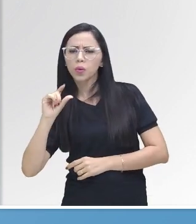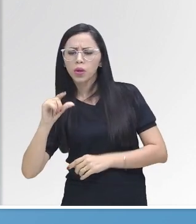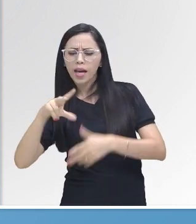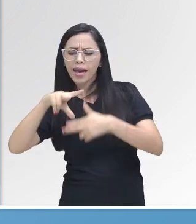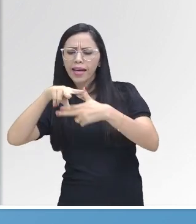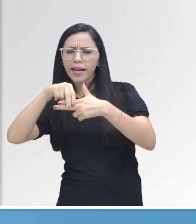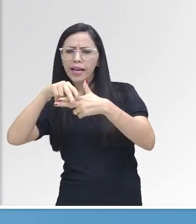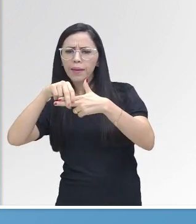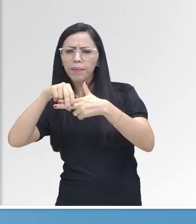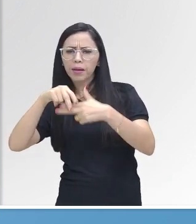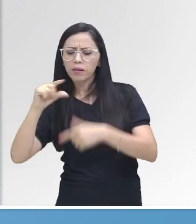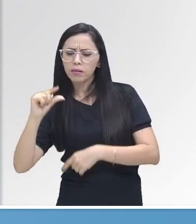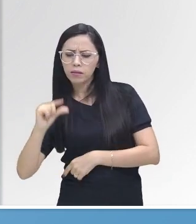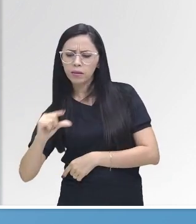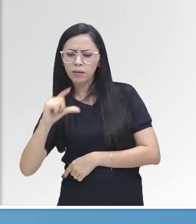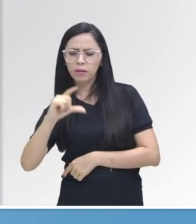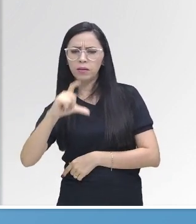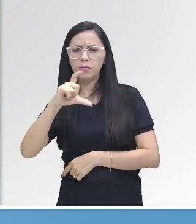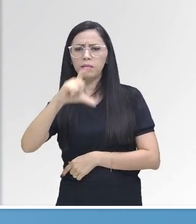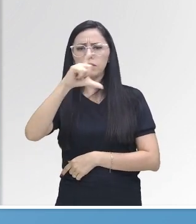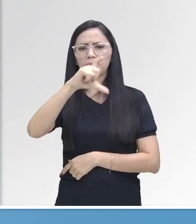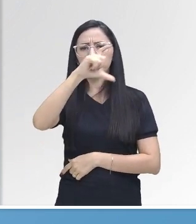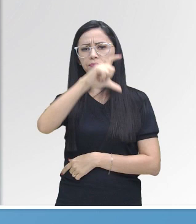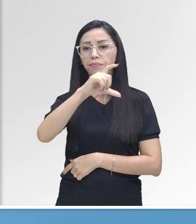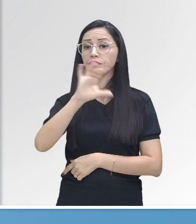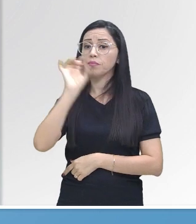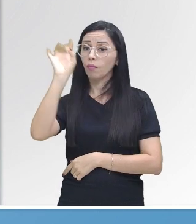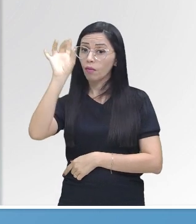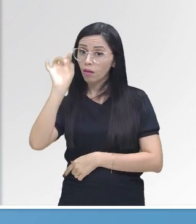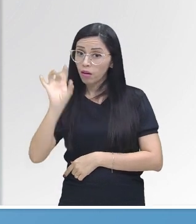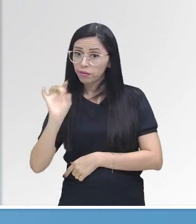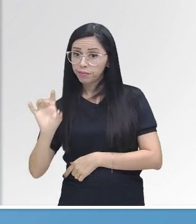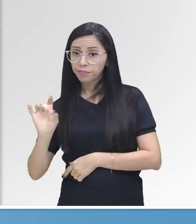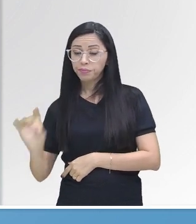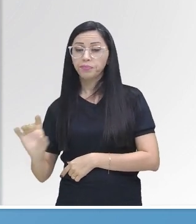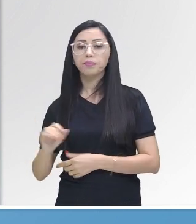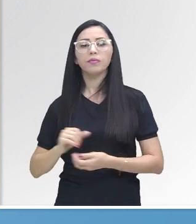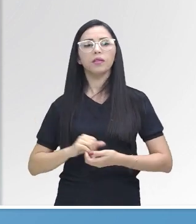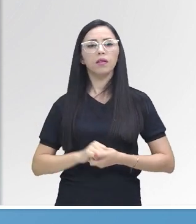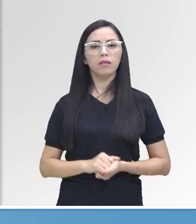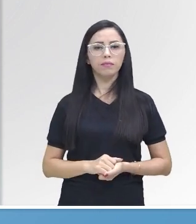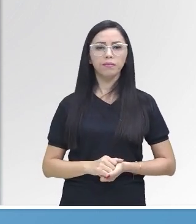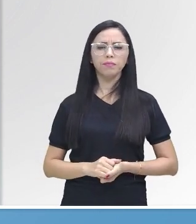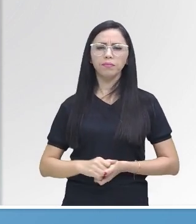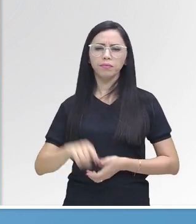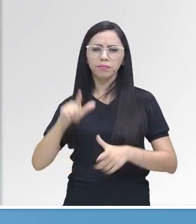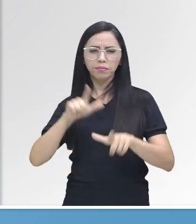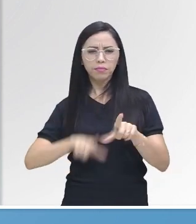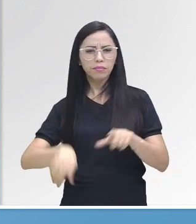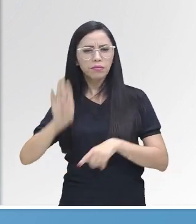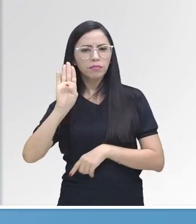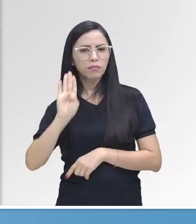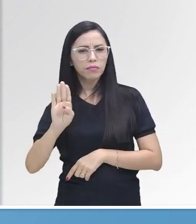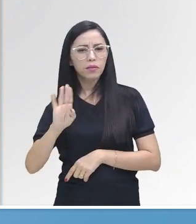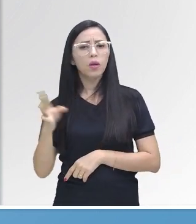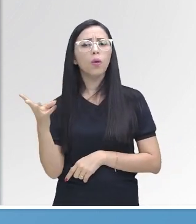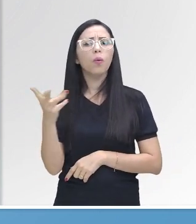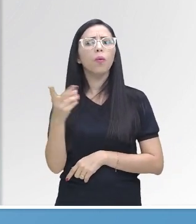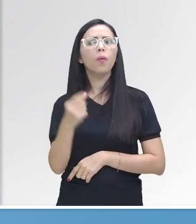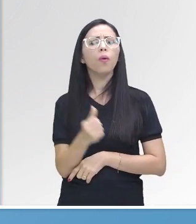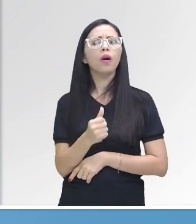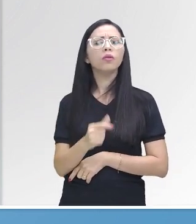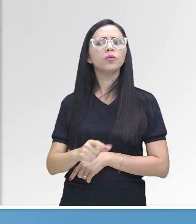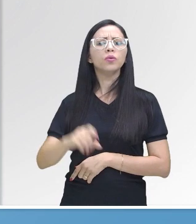dizer quantos centímetros tem todos os clipes, né? Letra B, quantos centímetros o